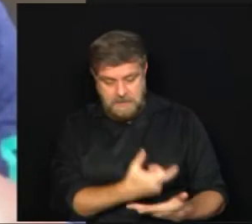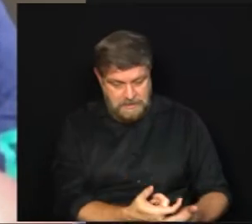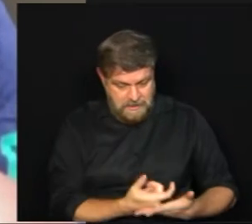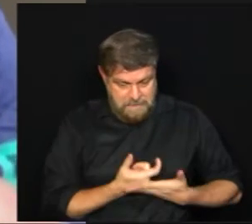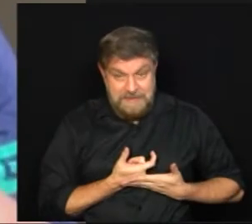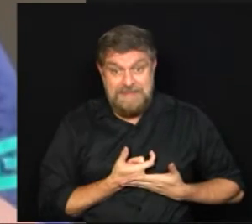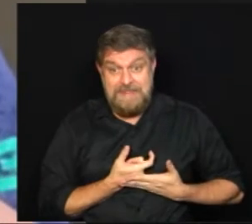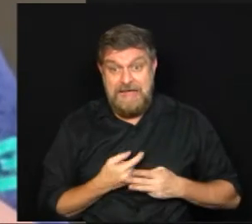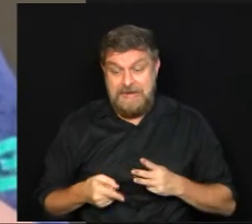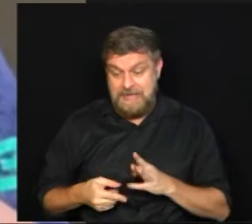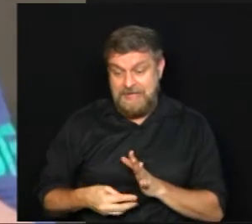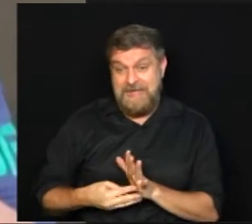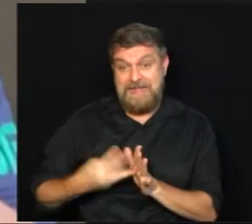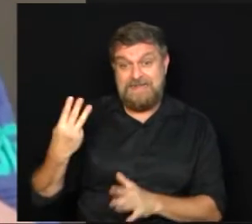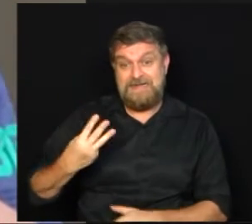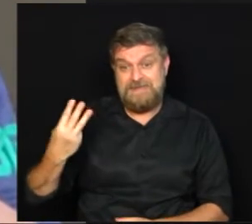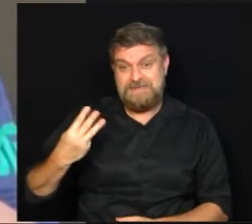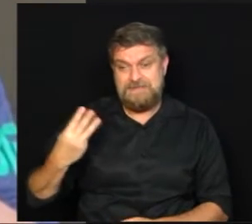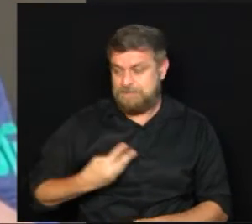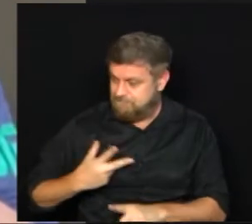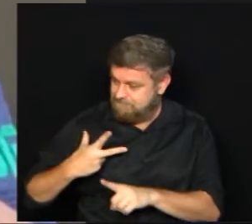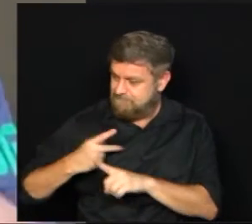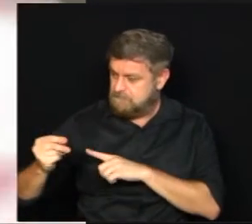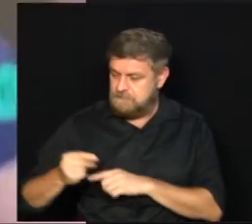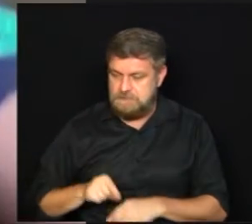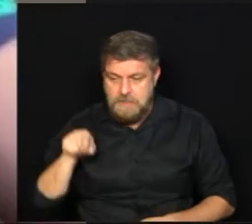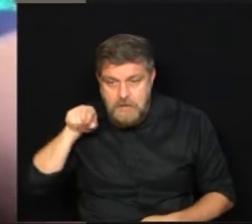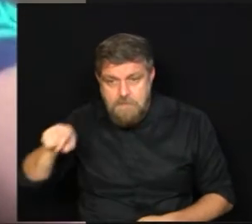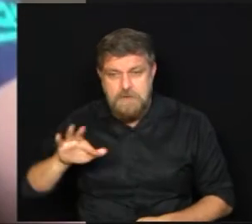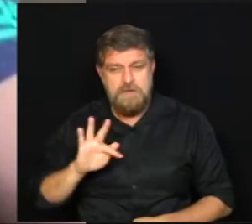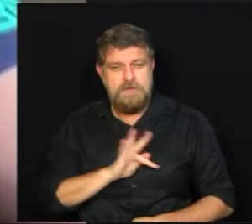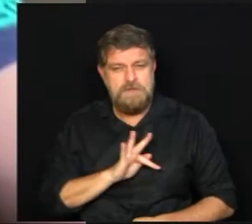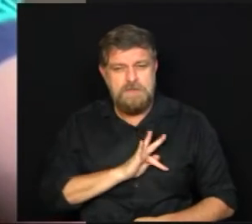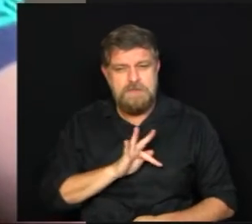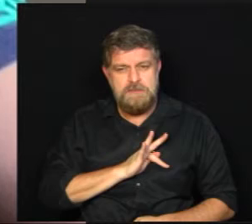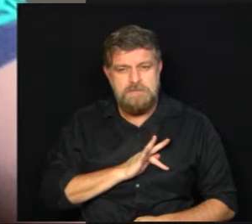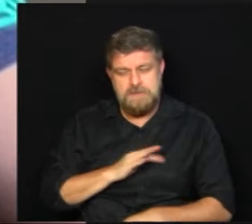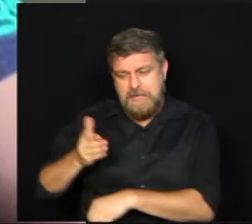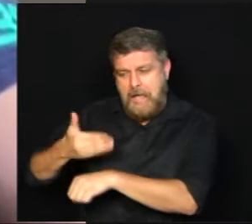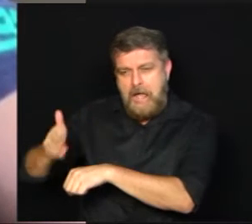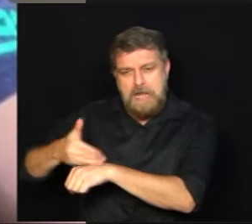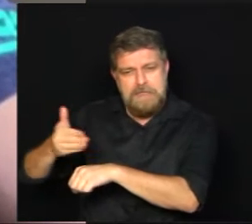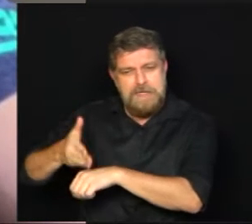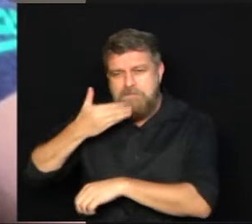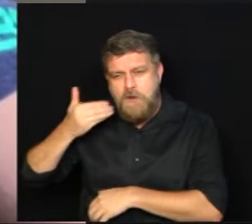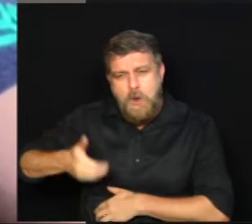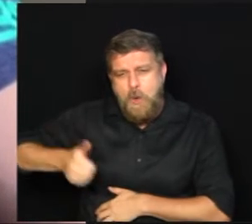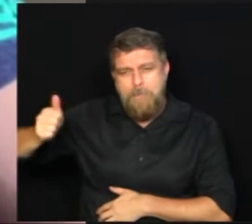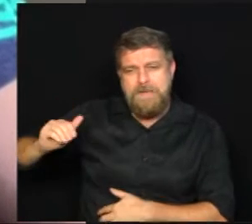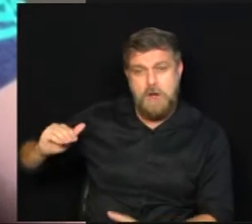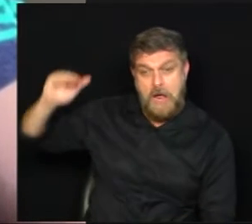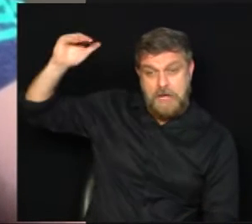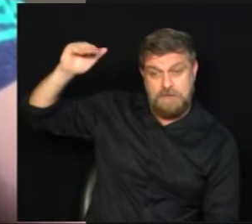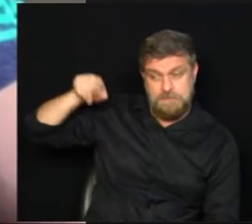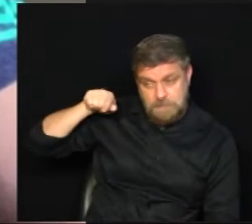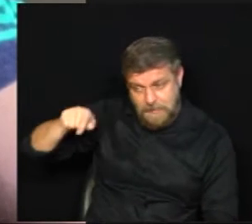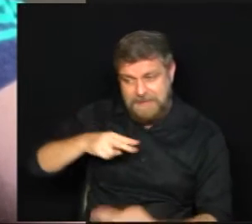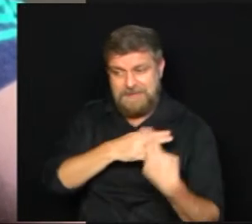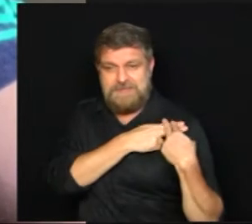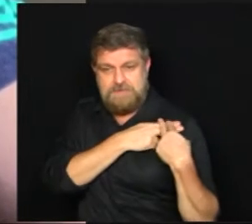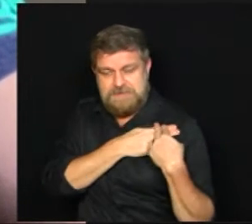ficar em 3º lugar. Então, assim, eu vi que era um treino... E ele também treinava os melhores atletas do Brasil adulto.